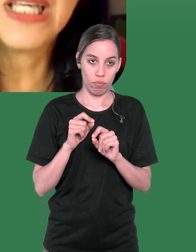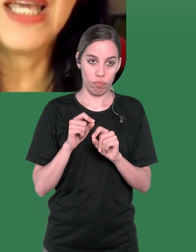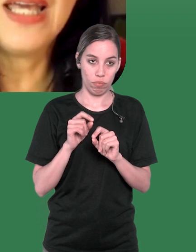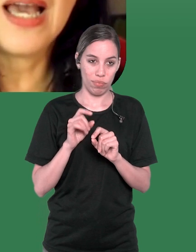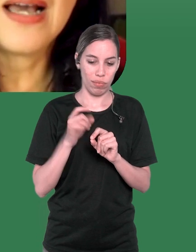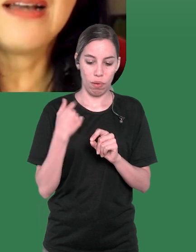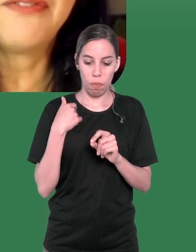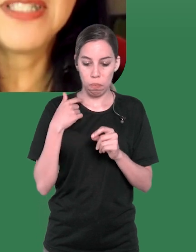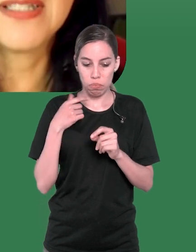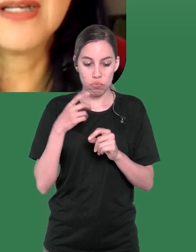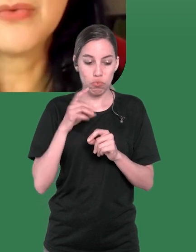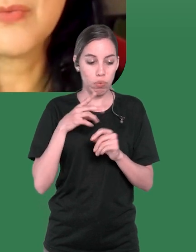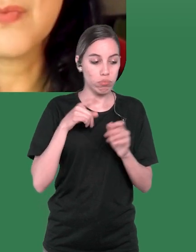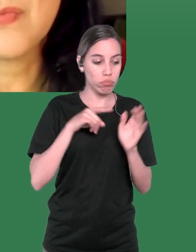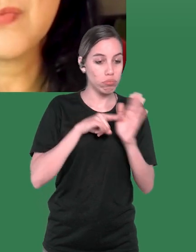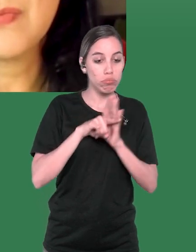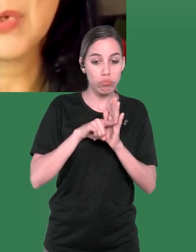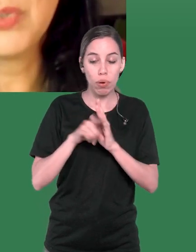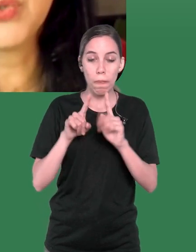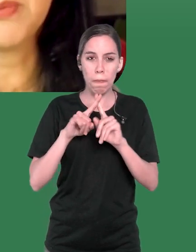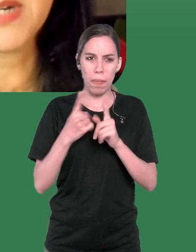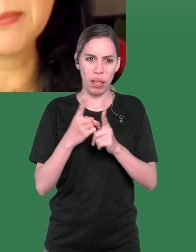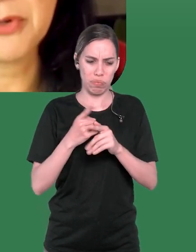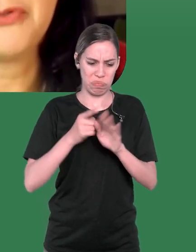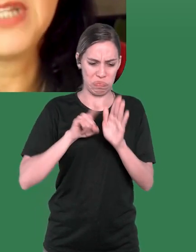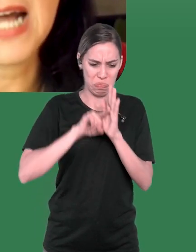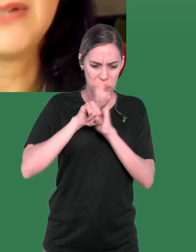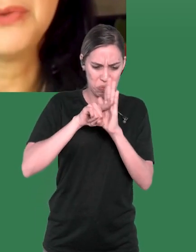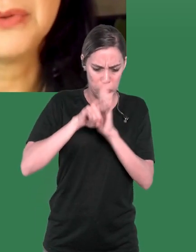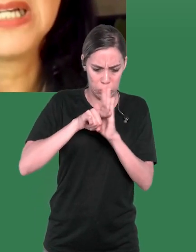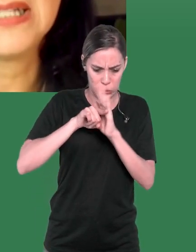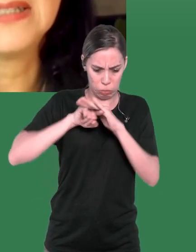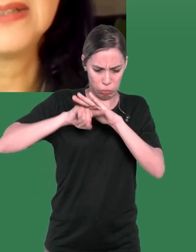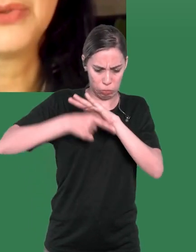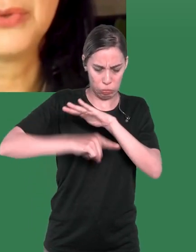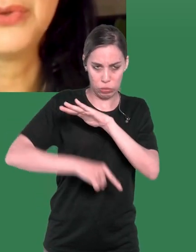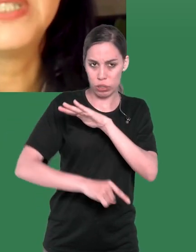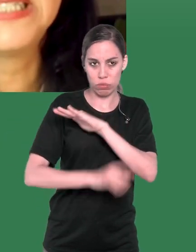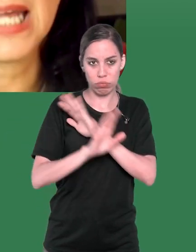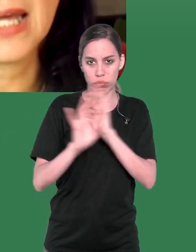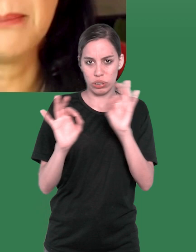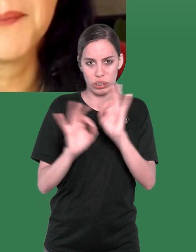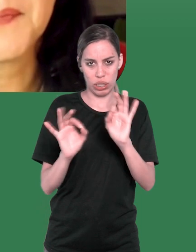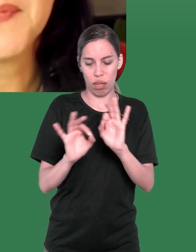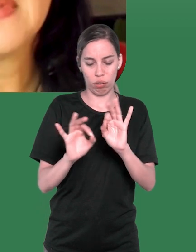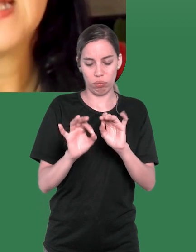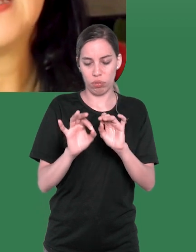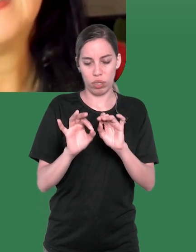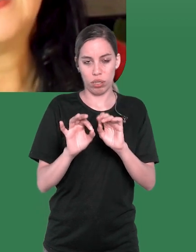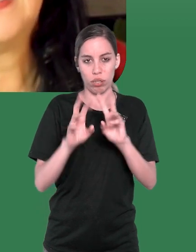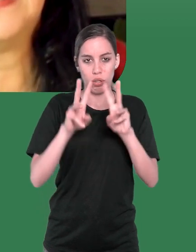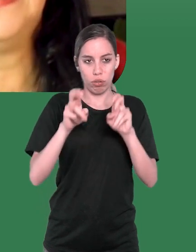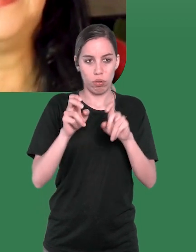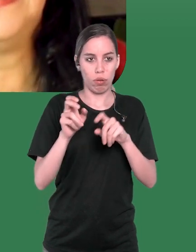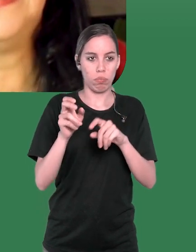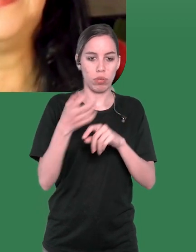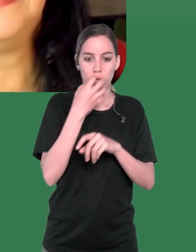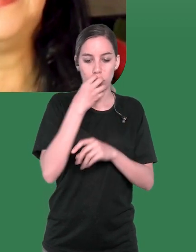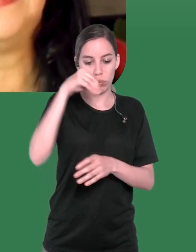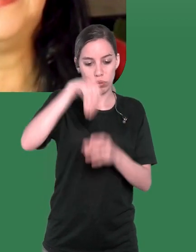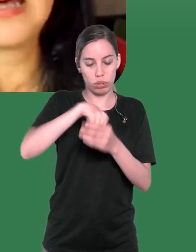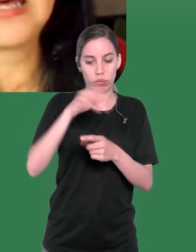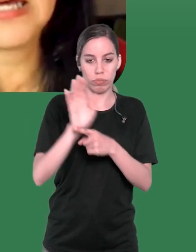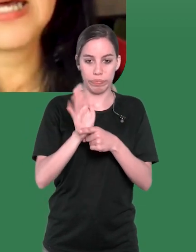não cheguei a fazer um estudo mais aprofundado, né, do cinema.